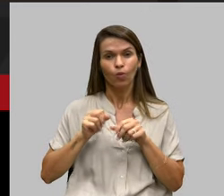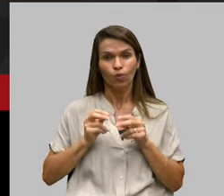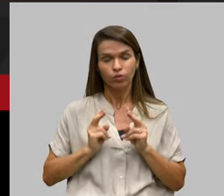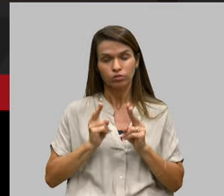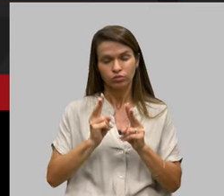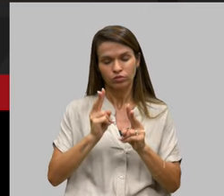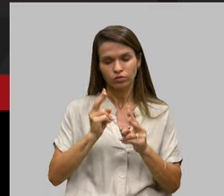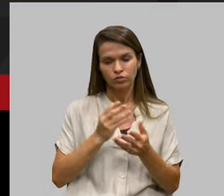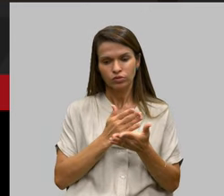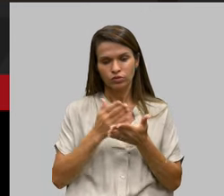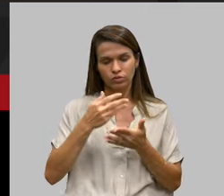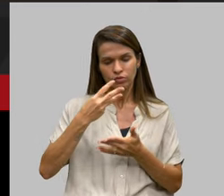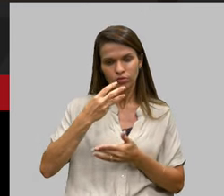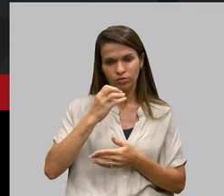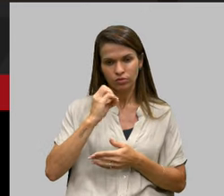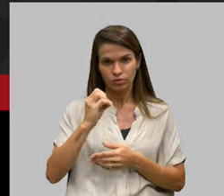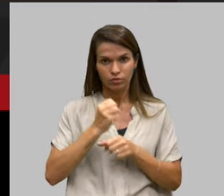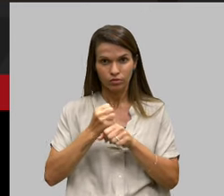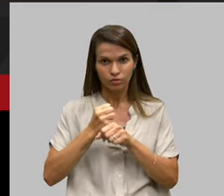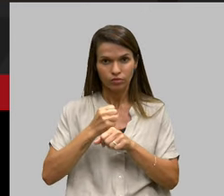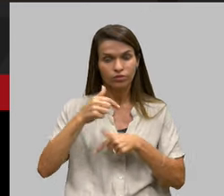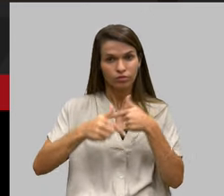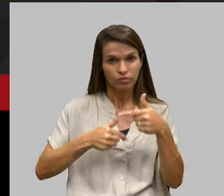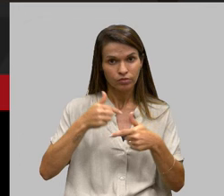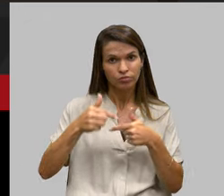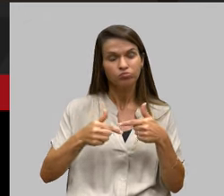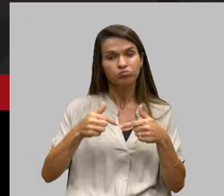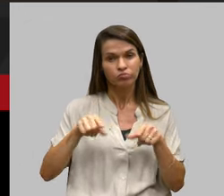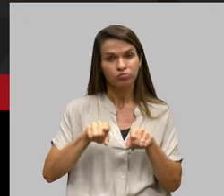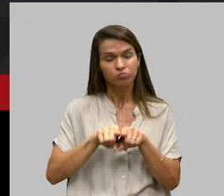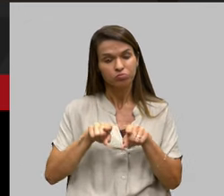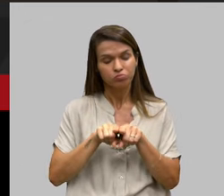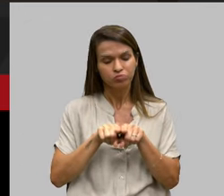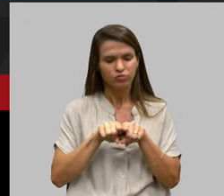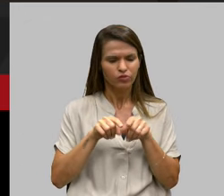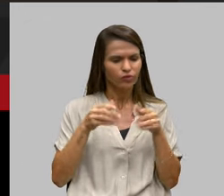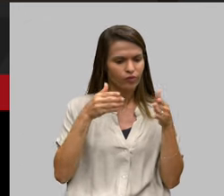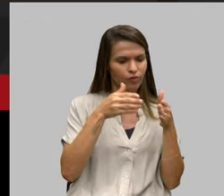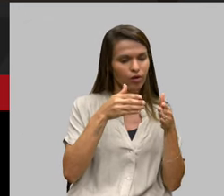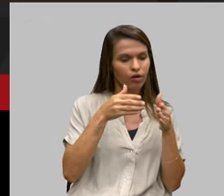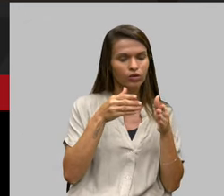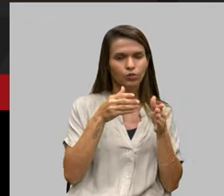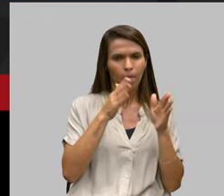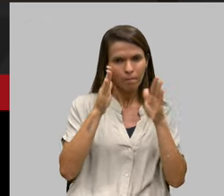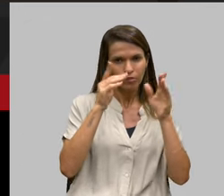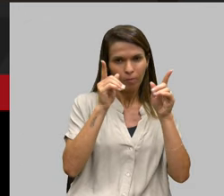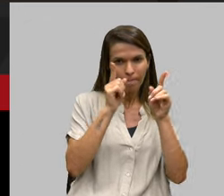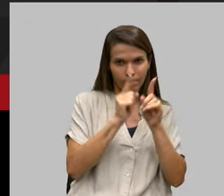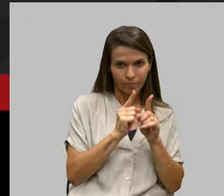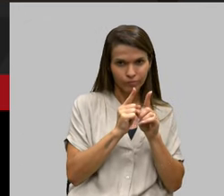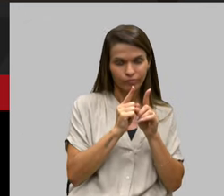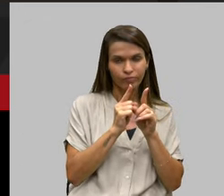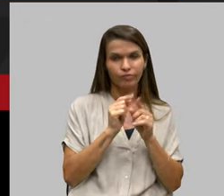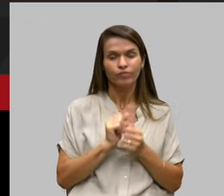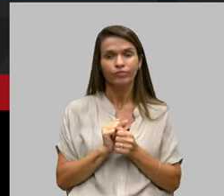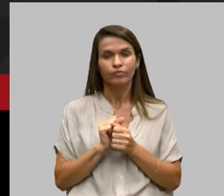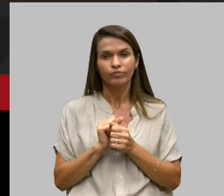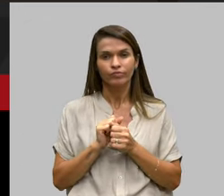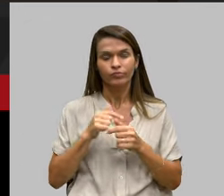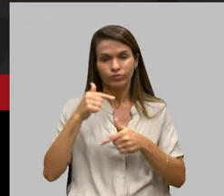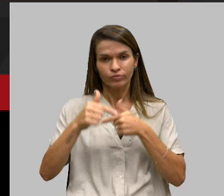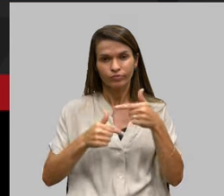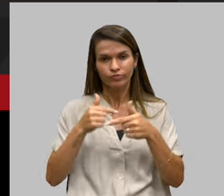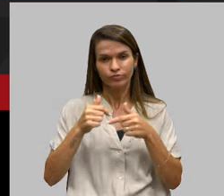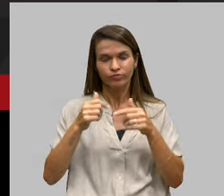anos de serviço e proporcionais se em tempo menor e previa Ainda que os proventos a Inatividade eles seriam